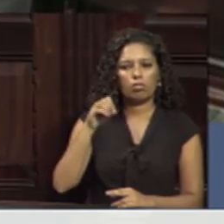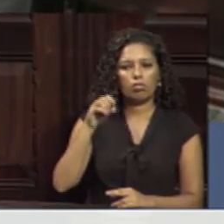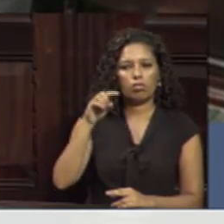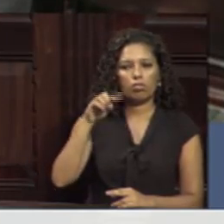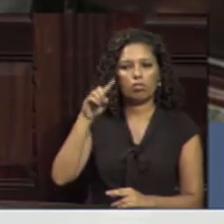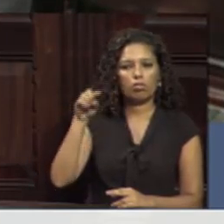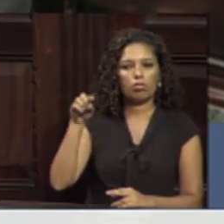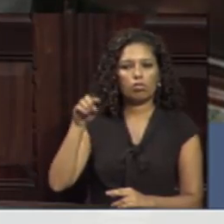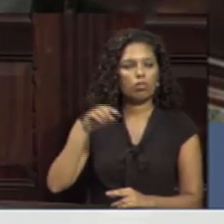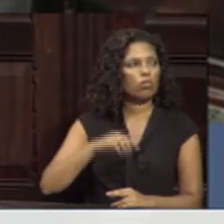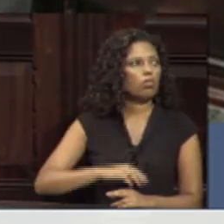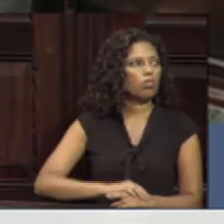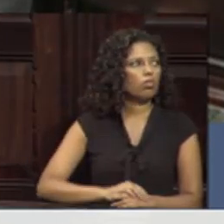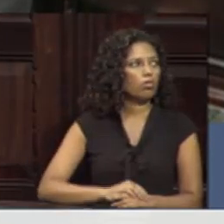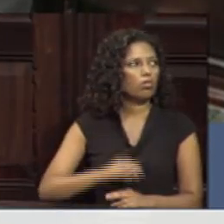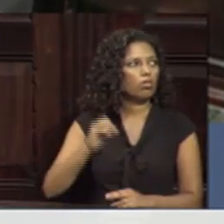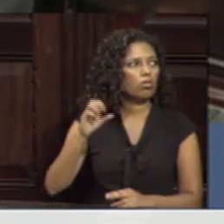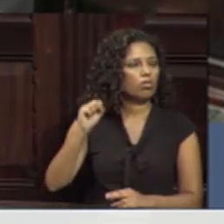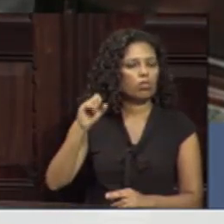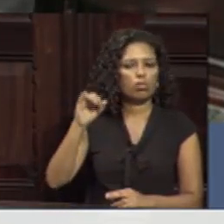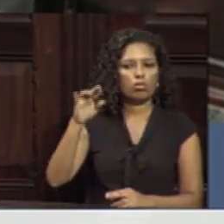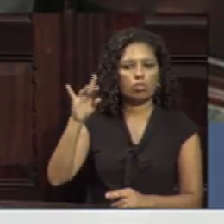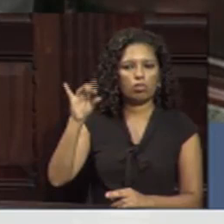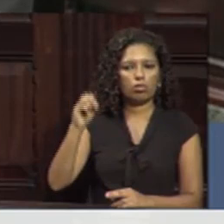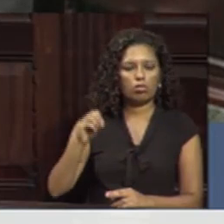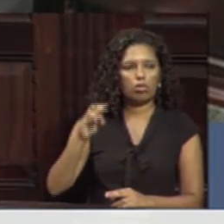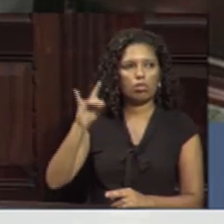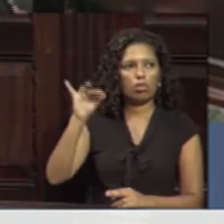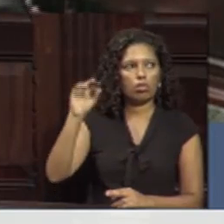Mink, Osório, Cidinha,